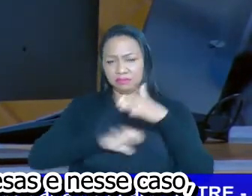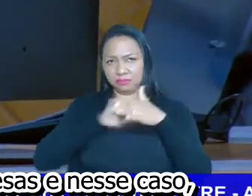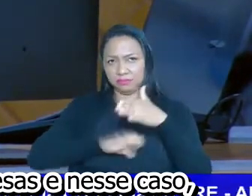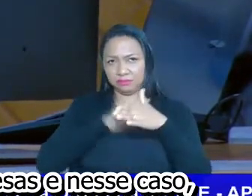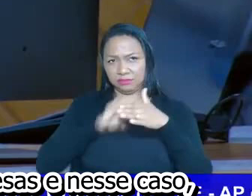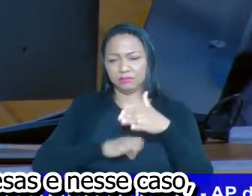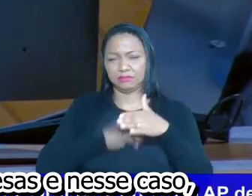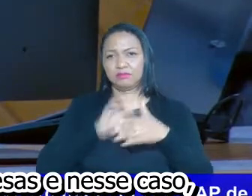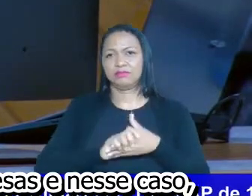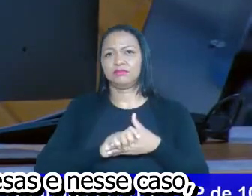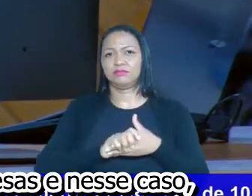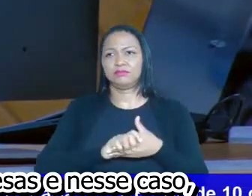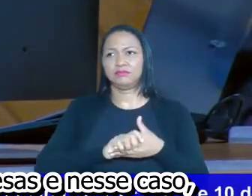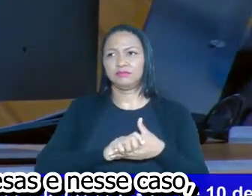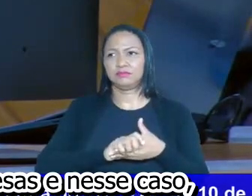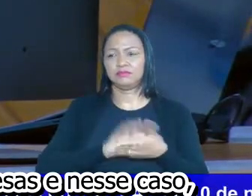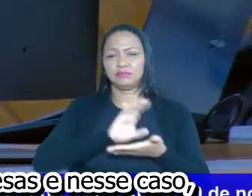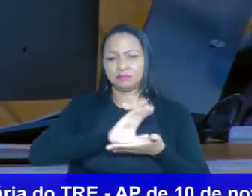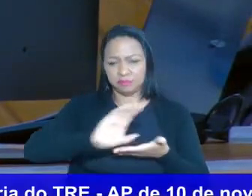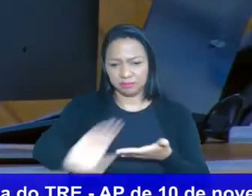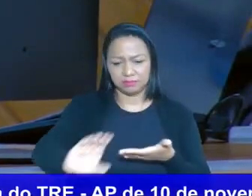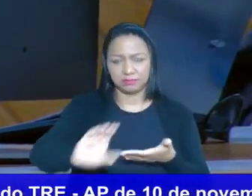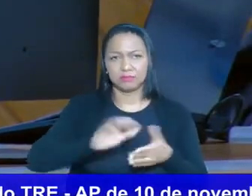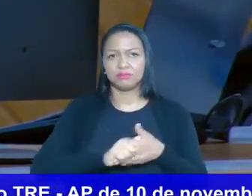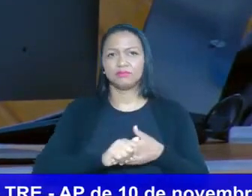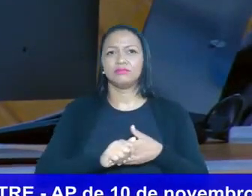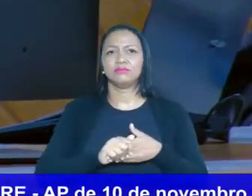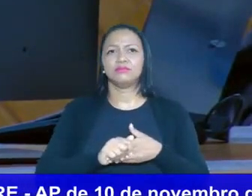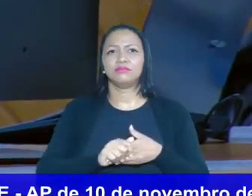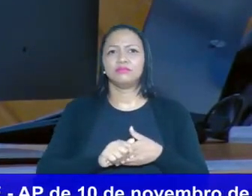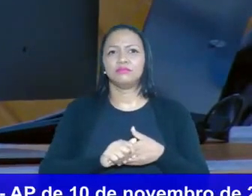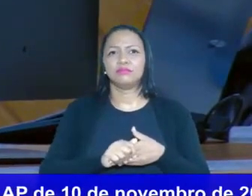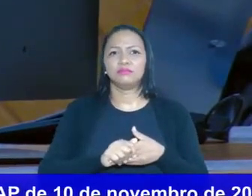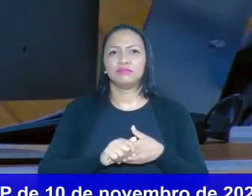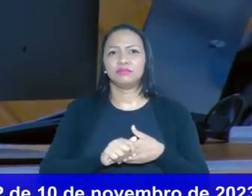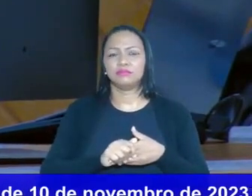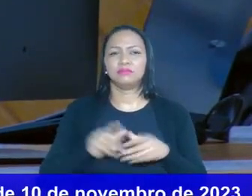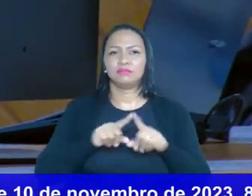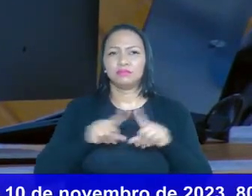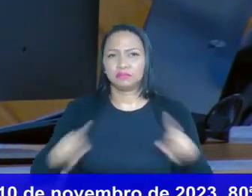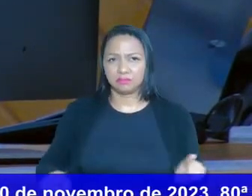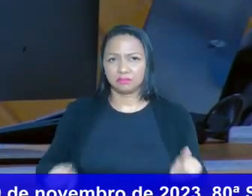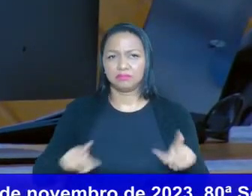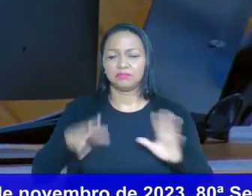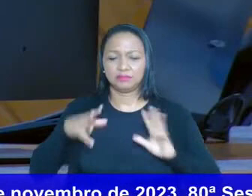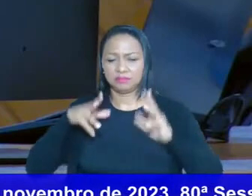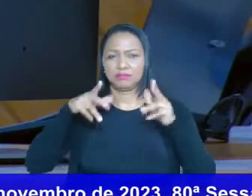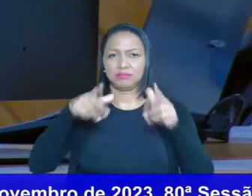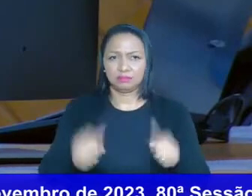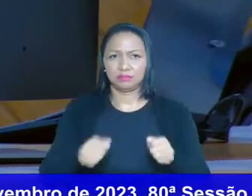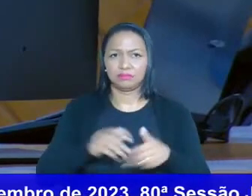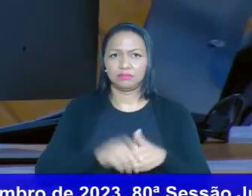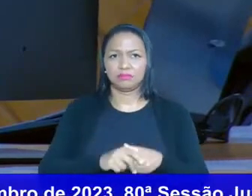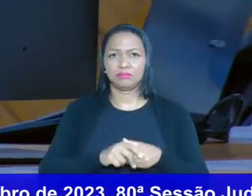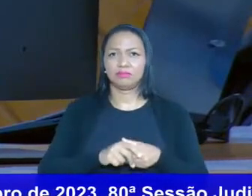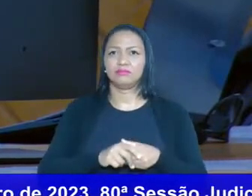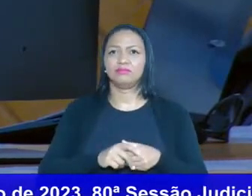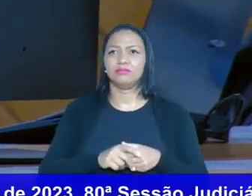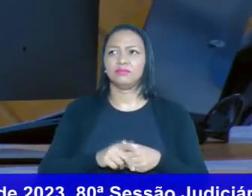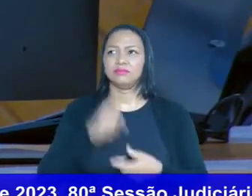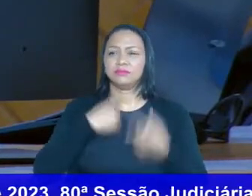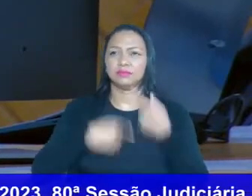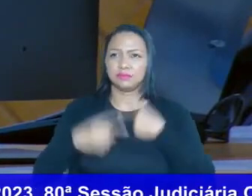determinadas despesas. E, nesse caso em espécie, não só nesse caso, mas na legislação como um todo, se fosse vontade